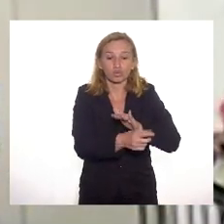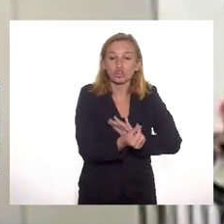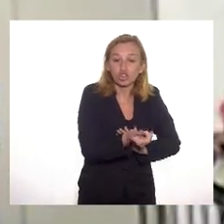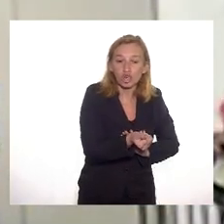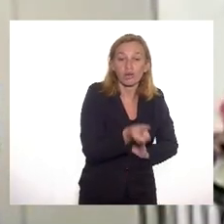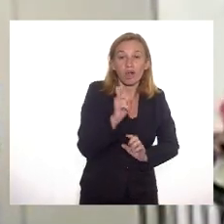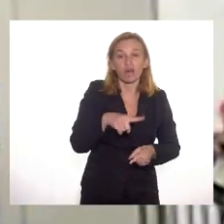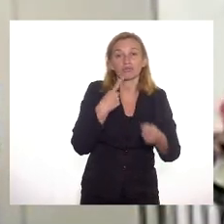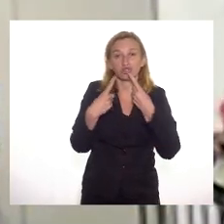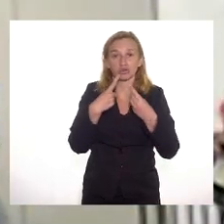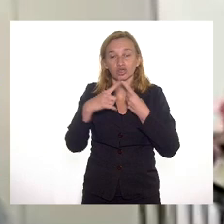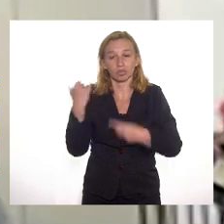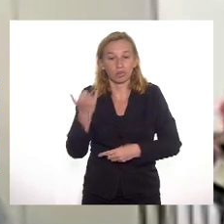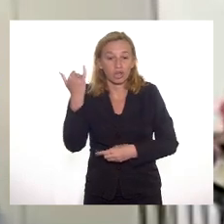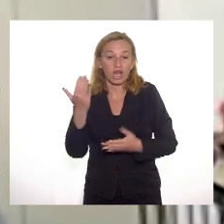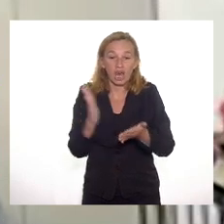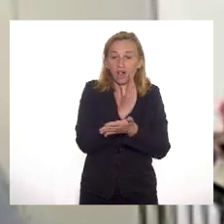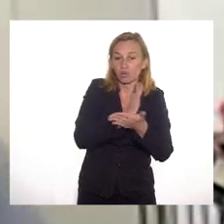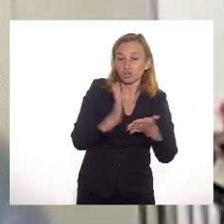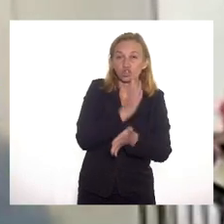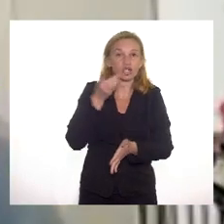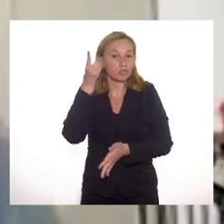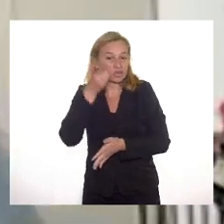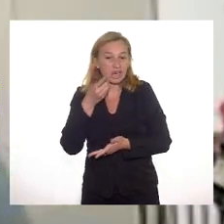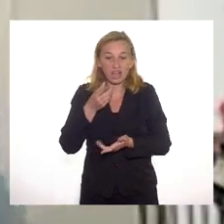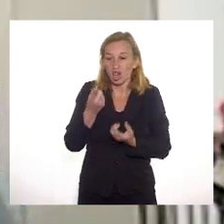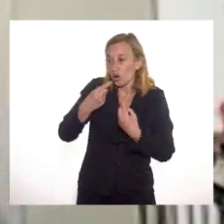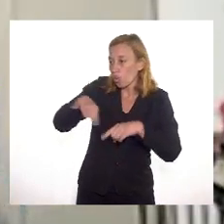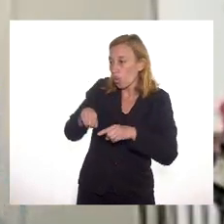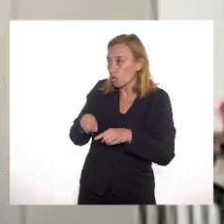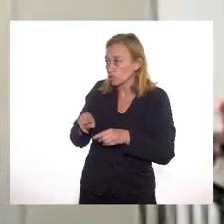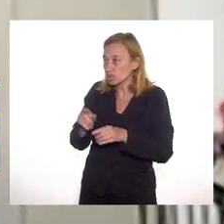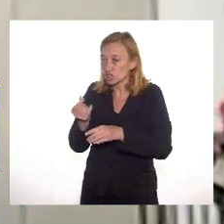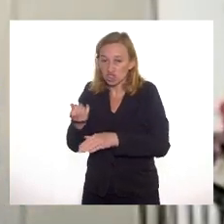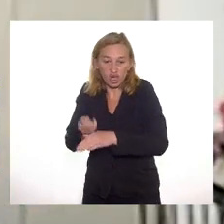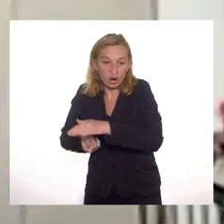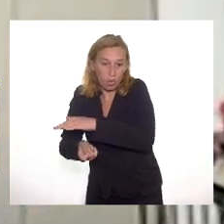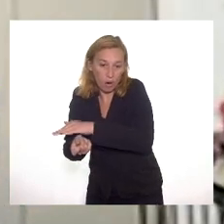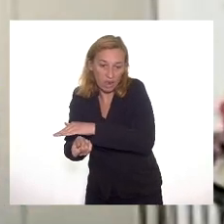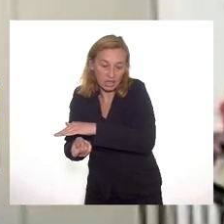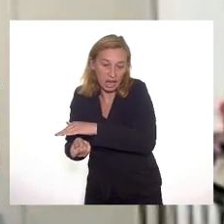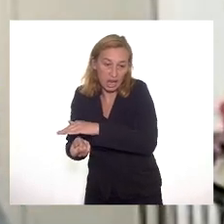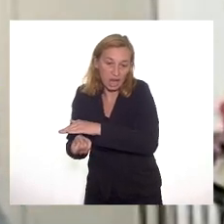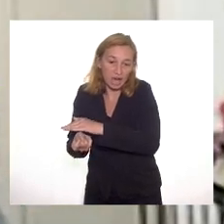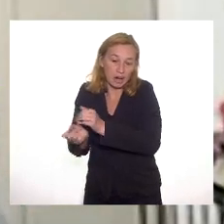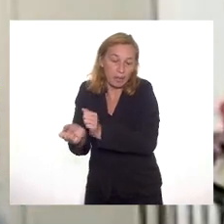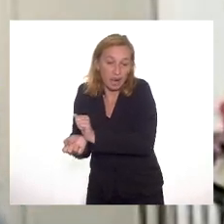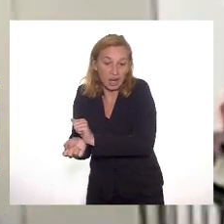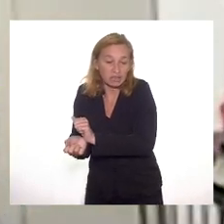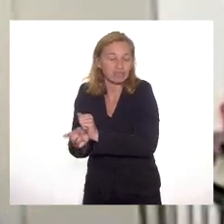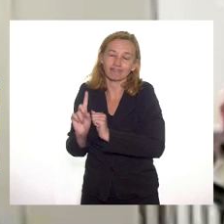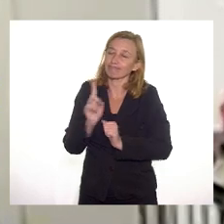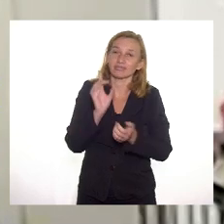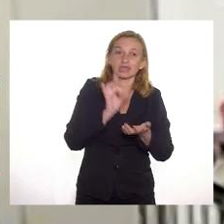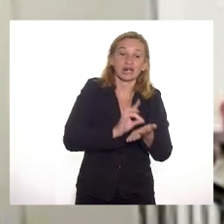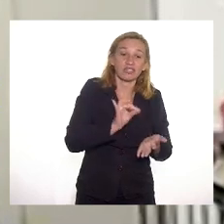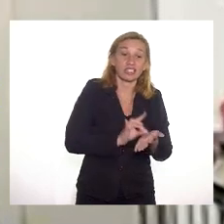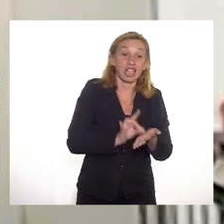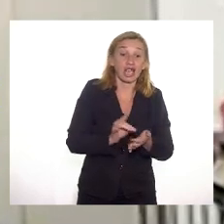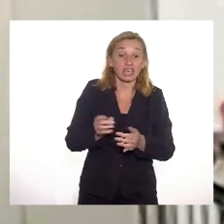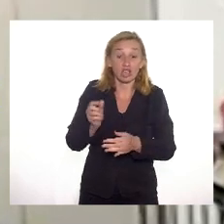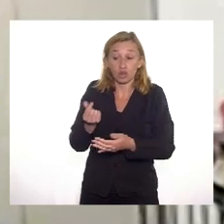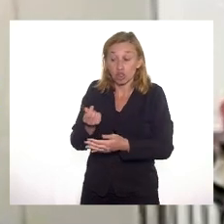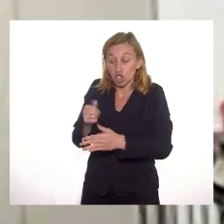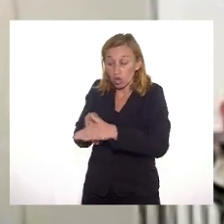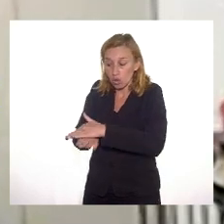porque, na verdade, alguns deputados têm falado: não, nós somos contra fundos, porque fundos geralmente engessam. Na verdade, a natureza desse fundo, eu